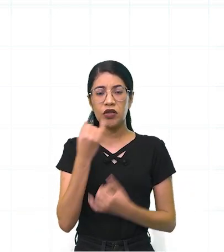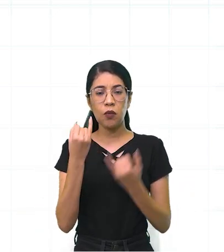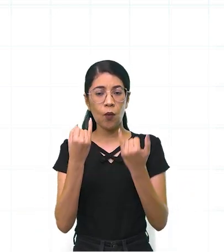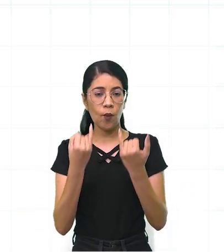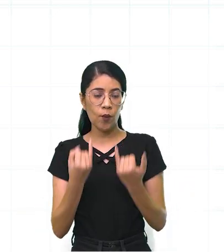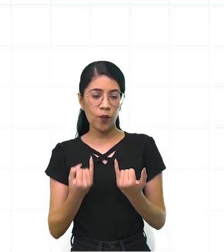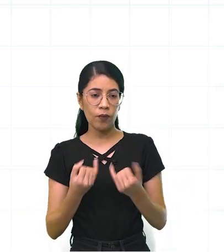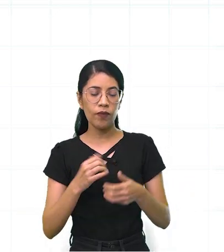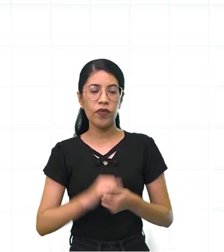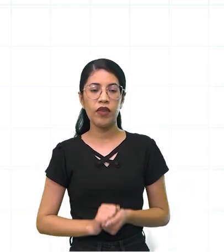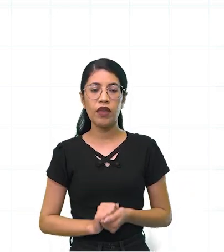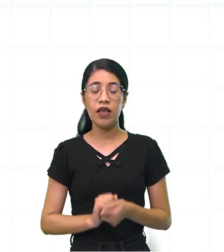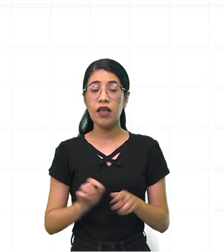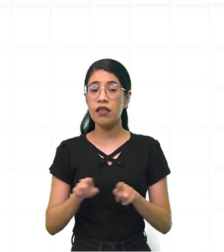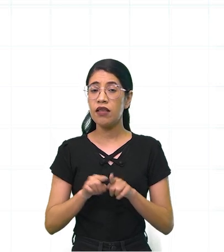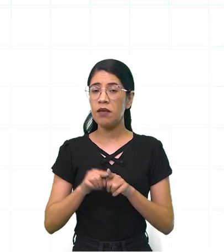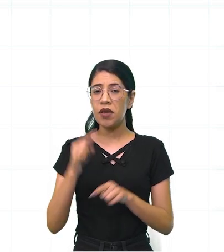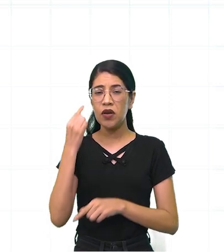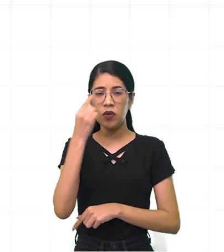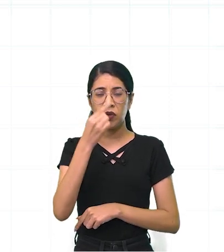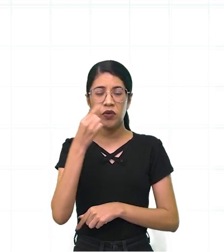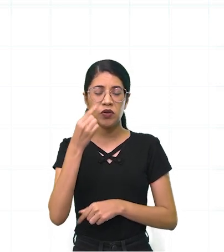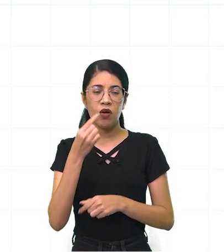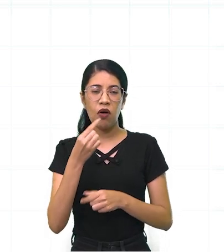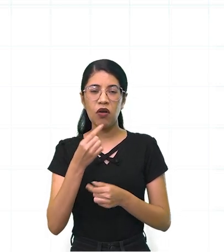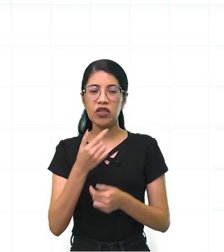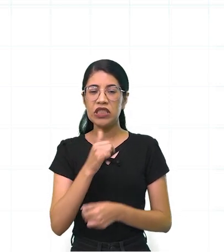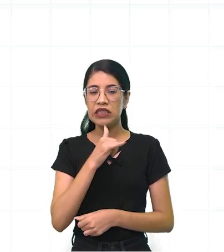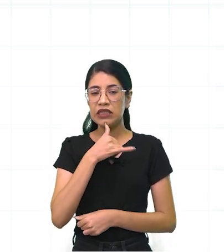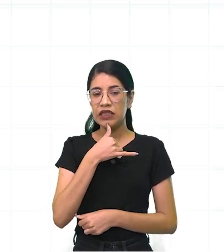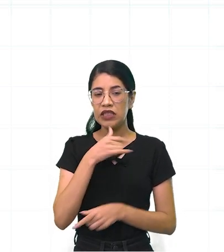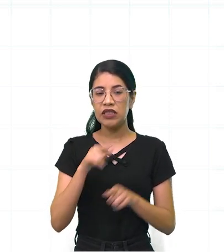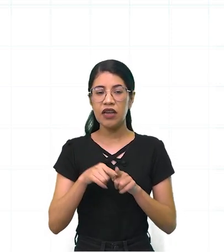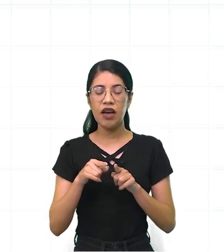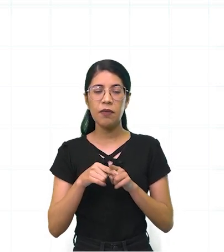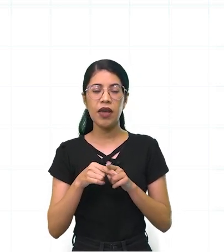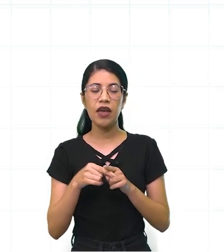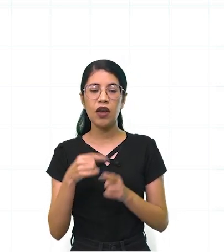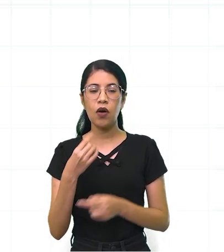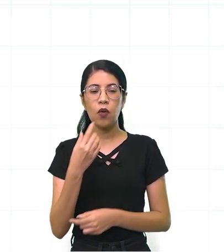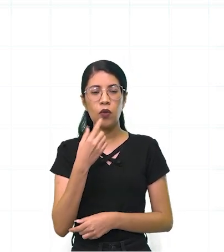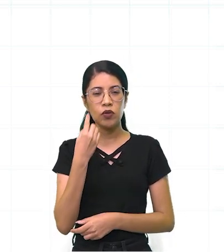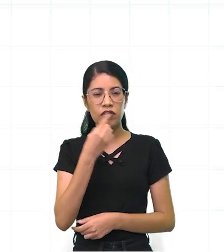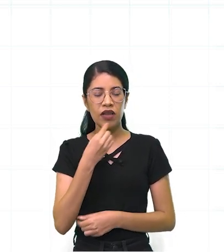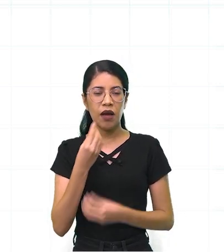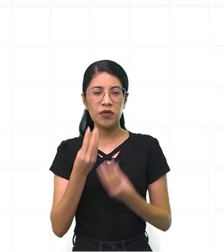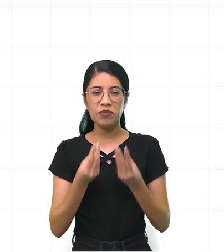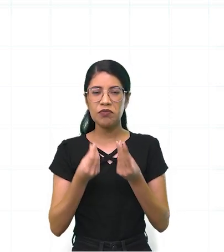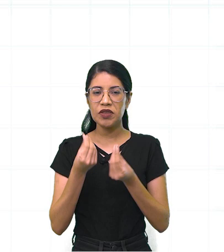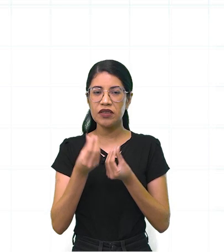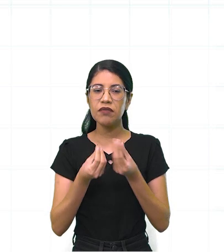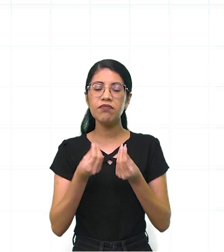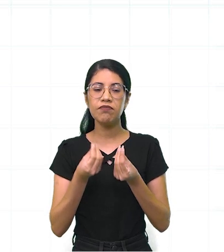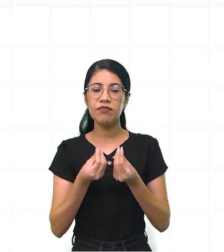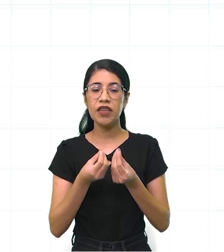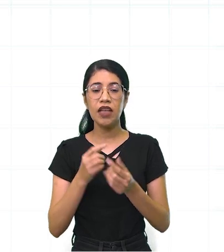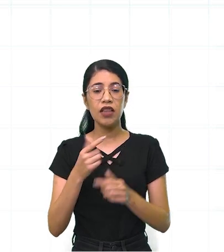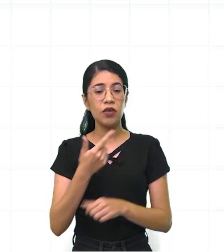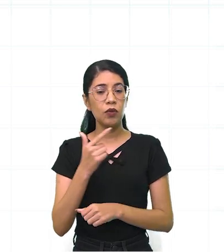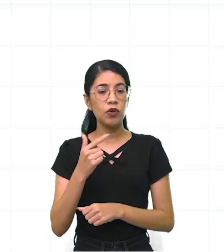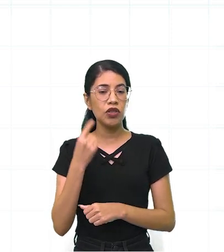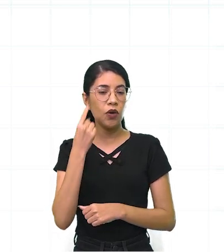magro, nestes olhos vazios, nem os lábios amargos. Eu não tinha estas